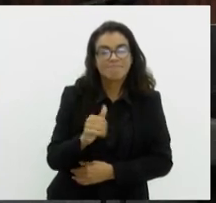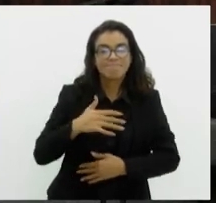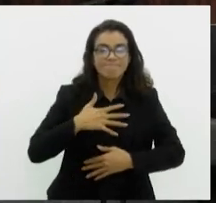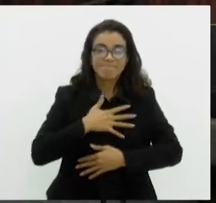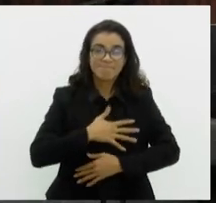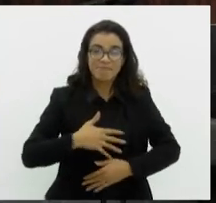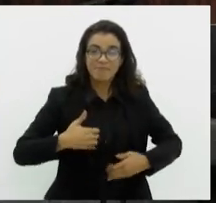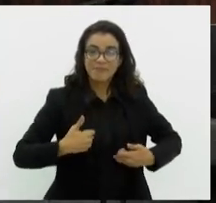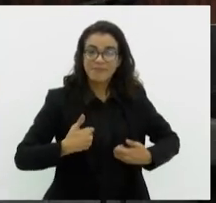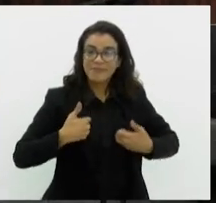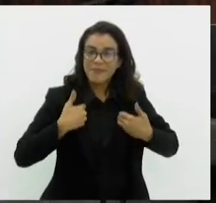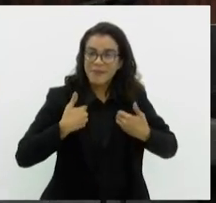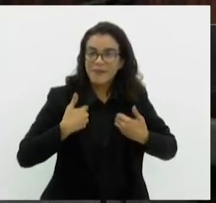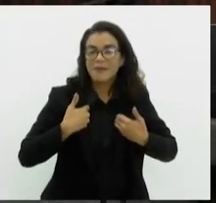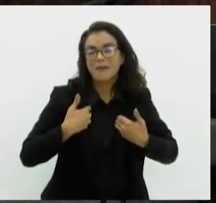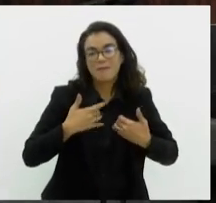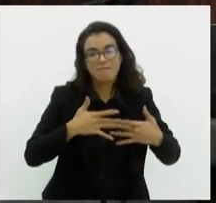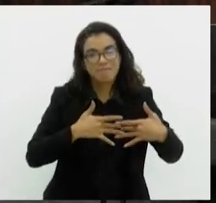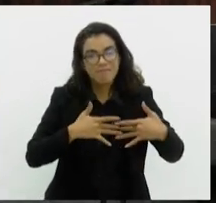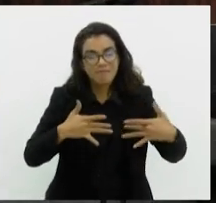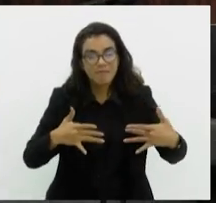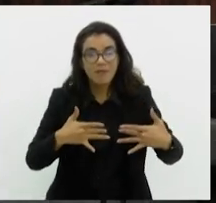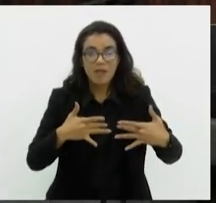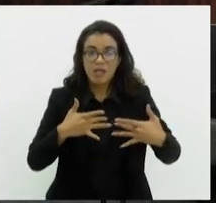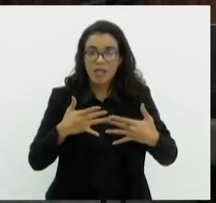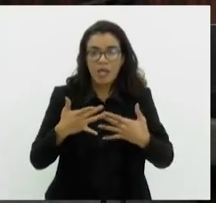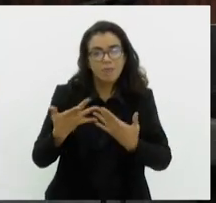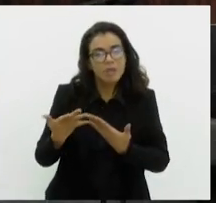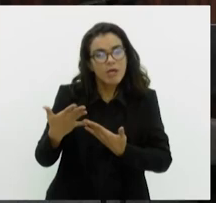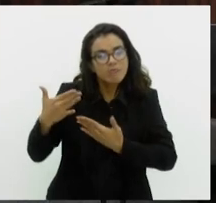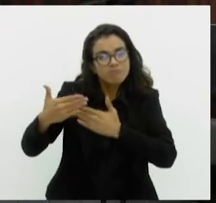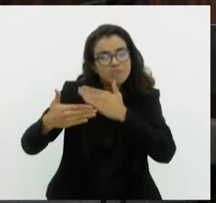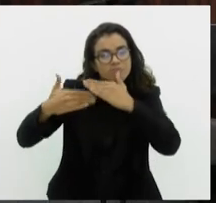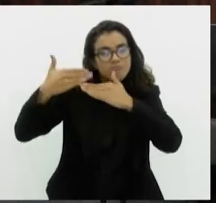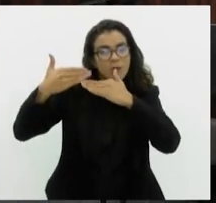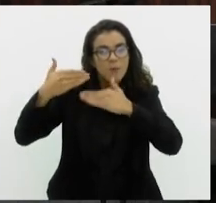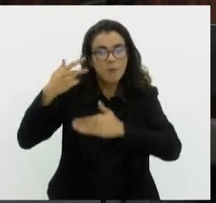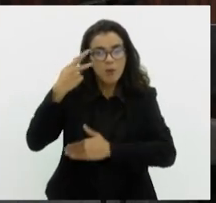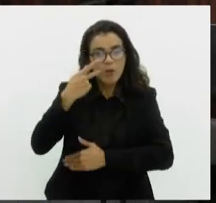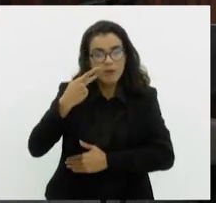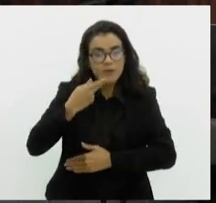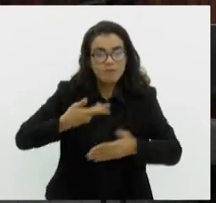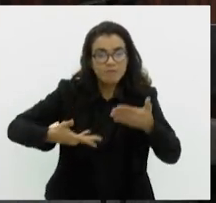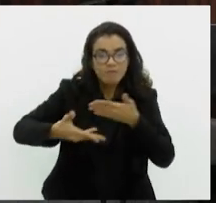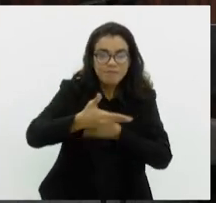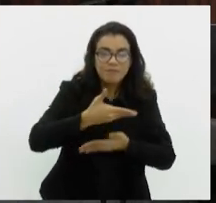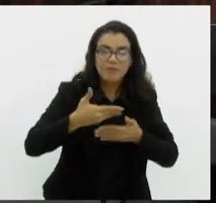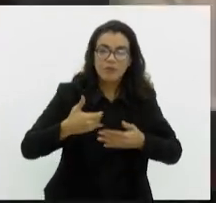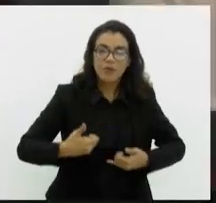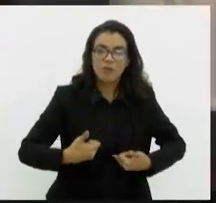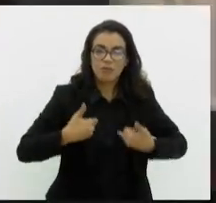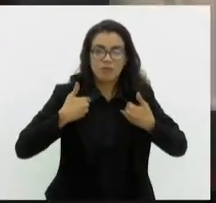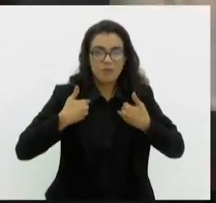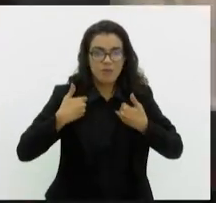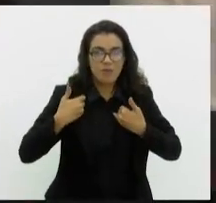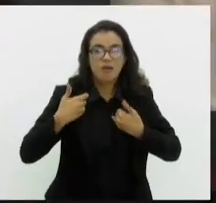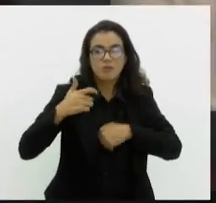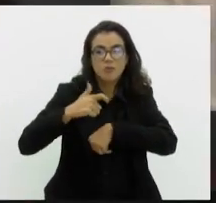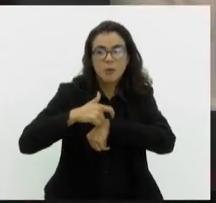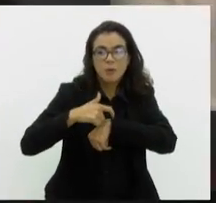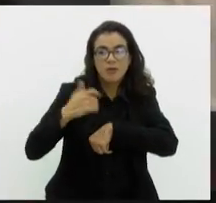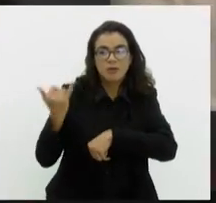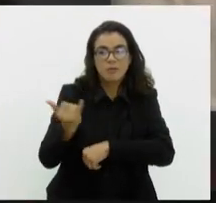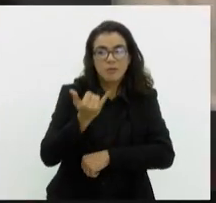de permitir que a minha construção política pudesse compartilhar esse momento de homenagem tão importante,